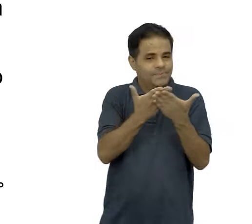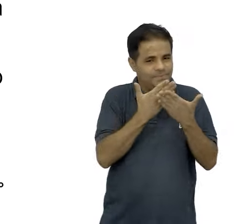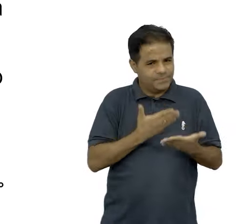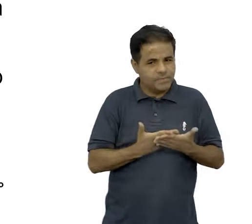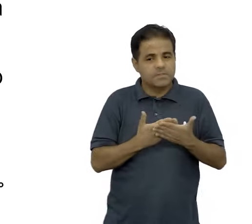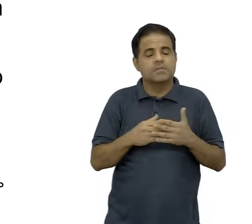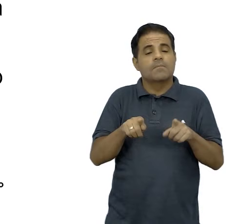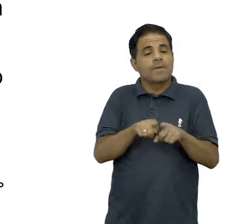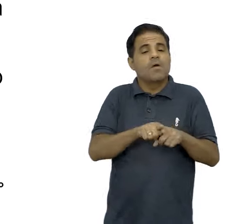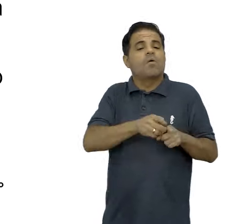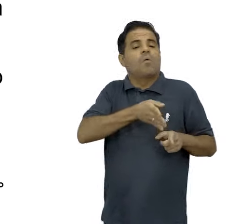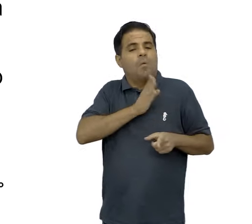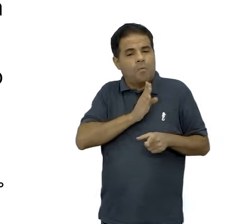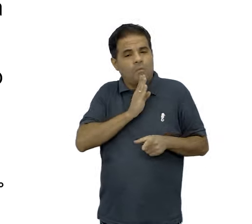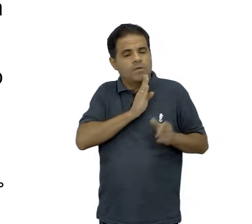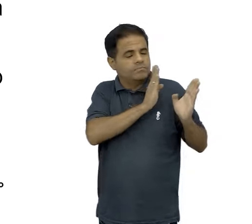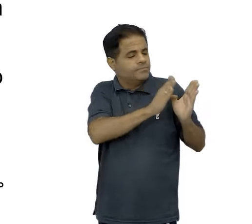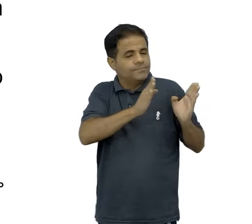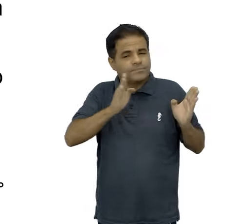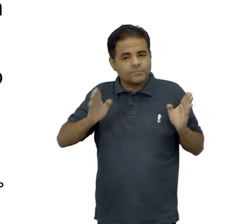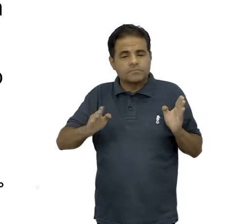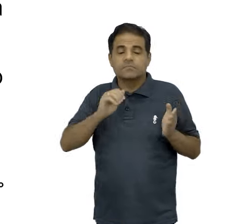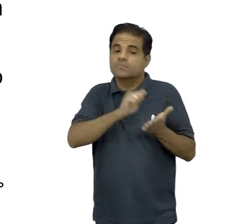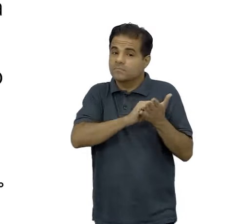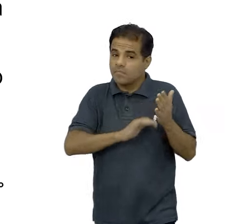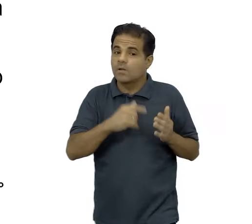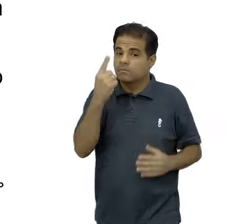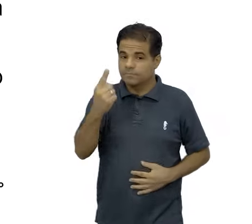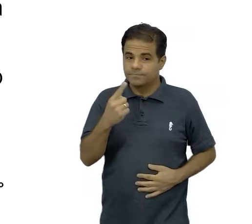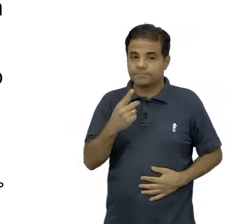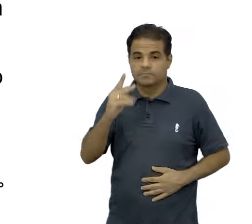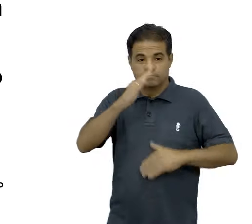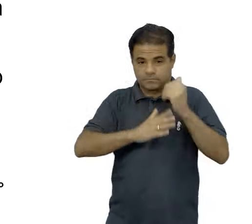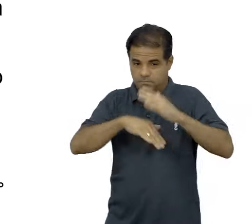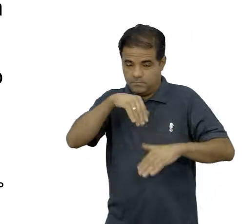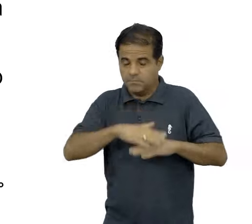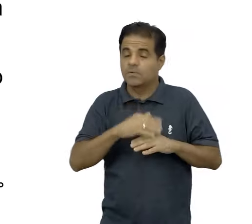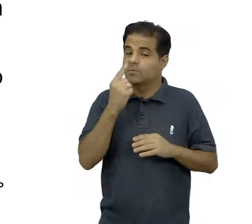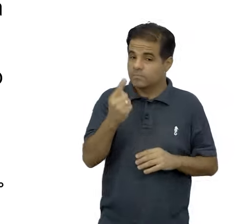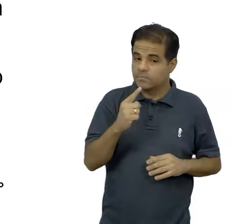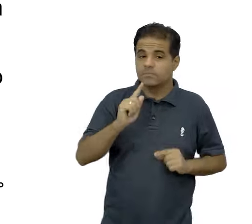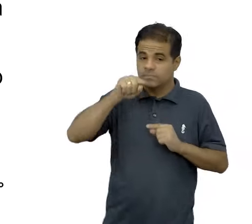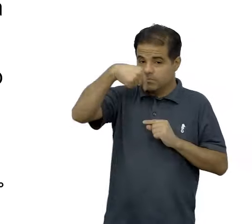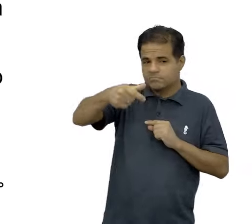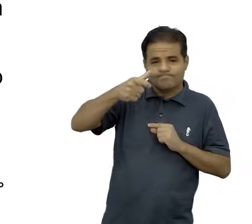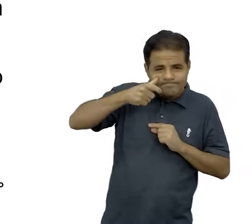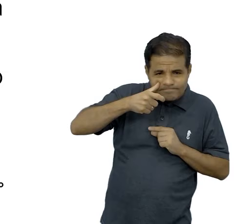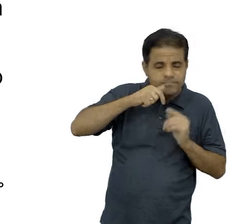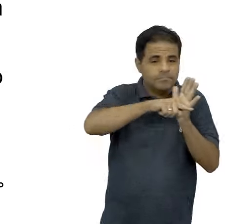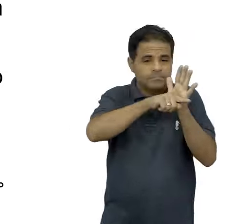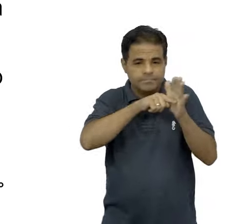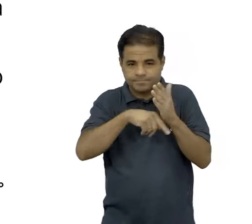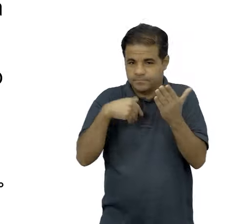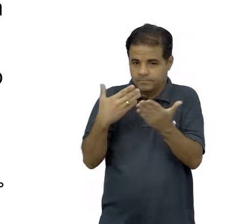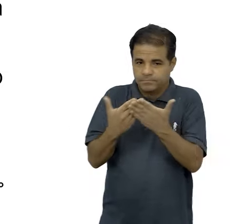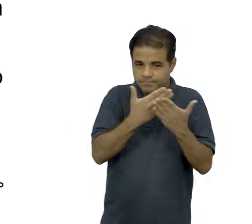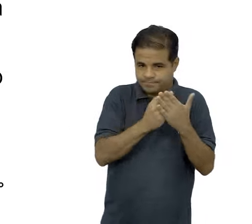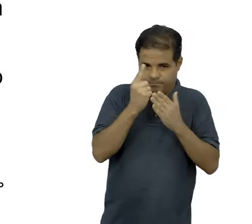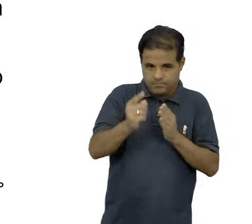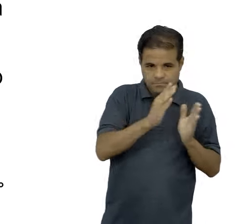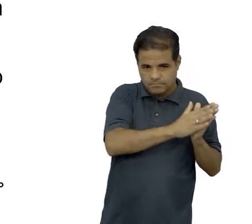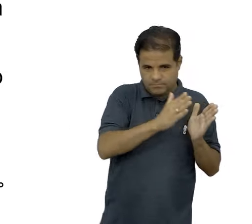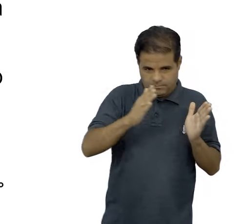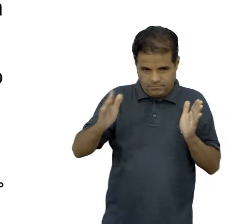estudantes, conhecer a sequência didática 1 por meio das suas habilidades e analisar a aula 1 da